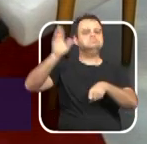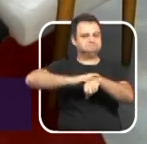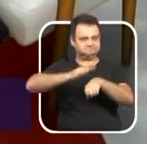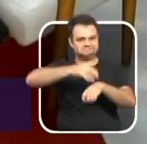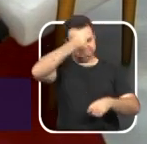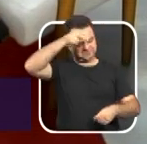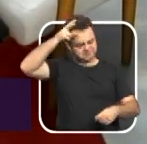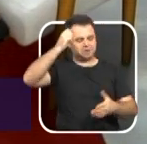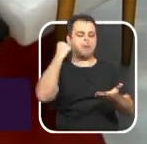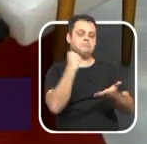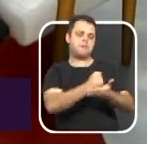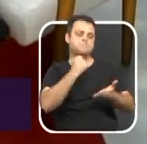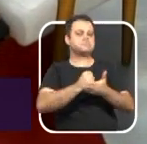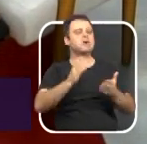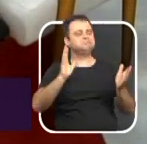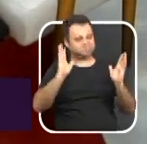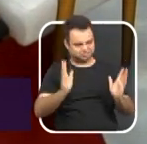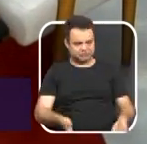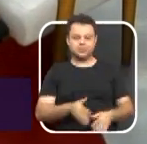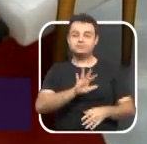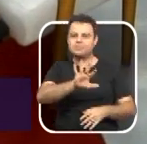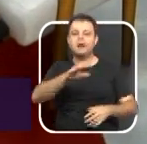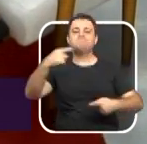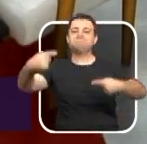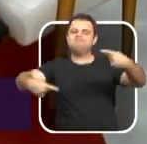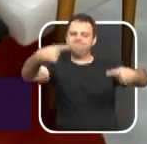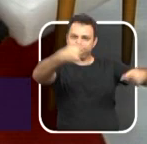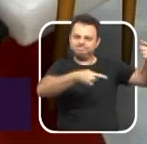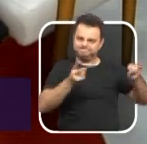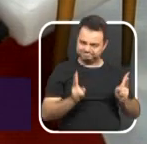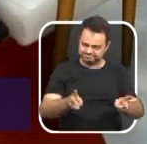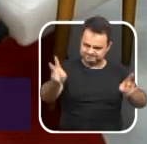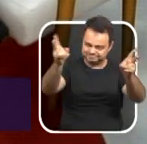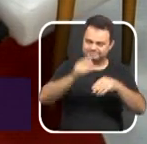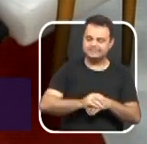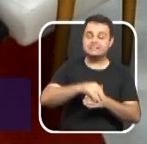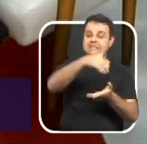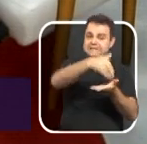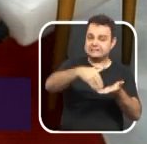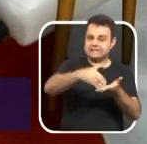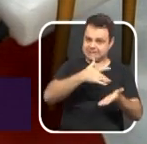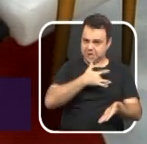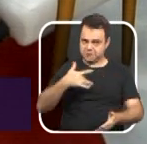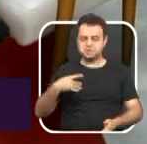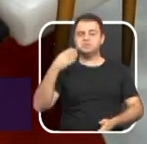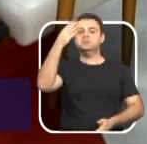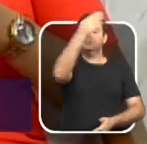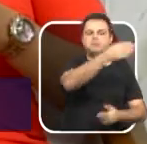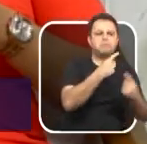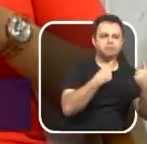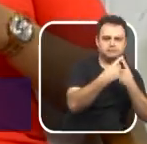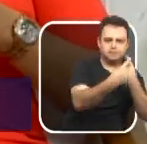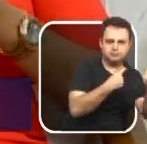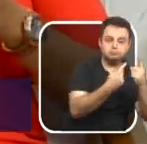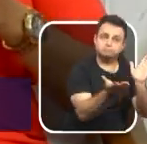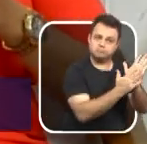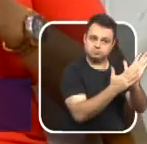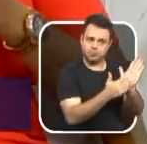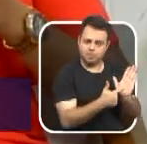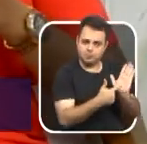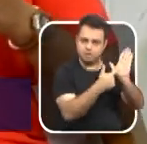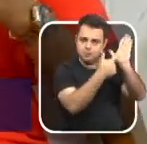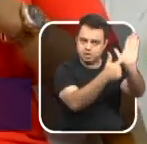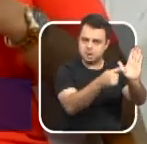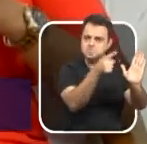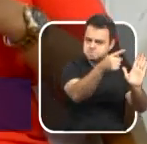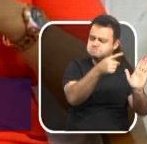Saúde, falei sobre a proposta, eles acolheram o projeto, assim, vereadora, muito bacana isso. E durante